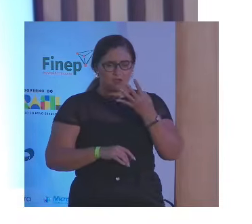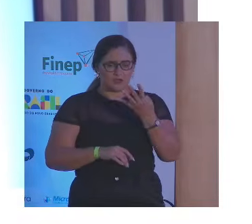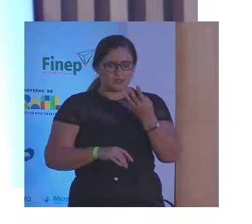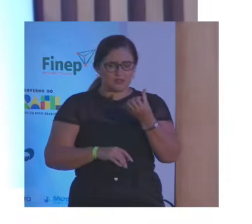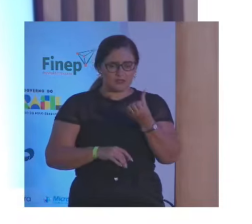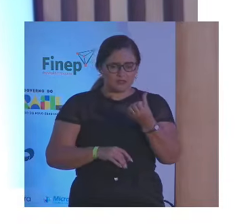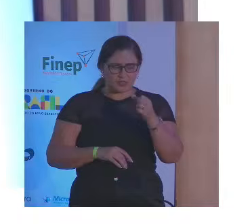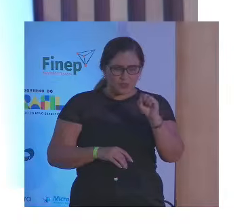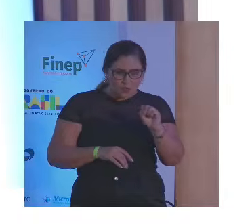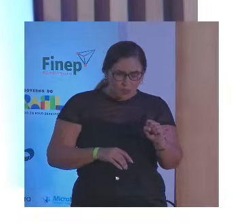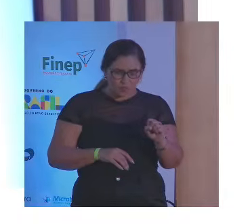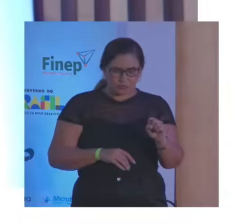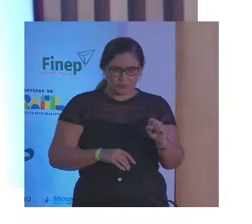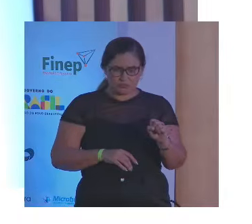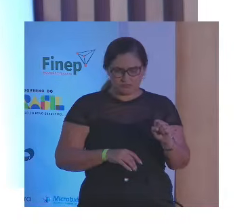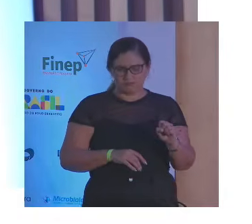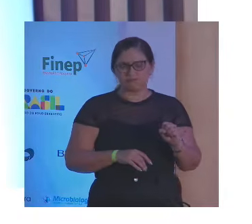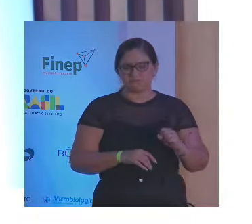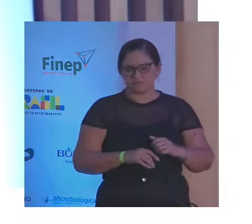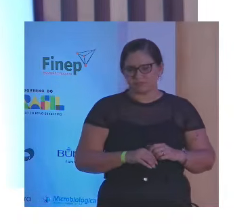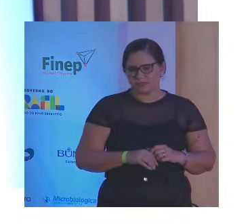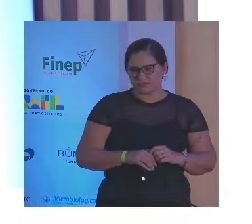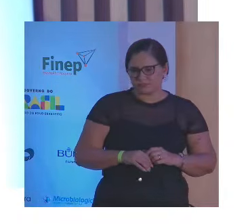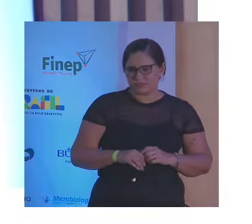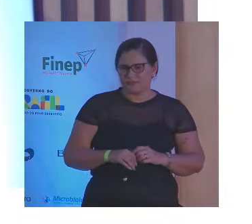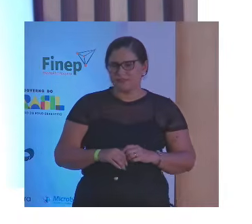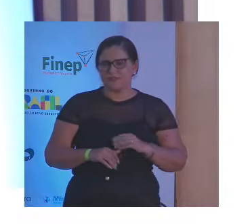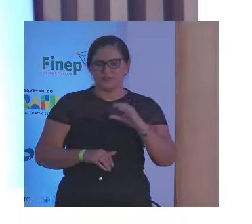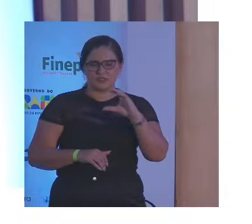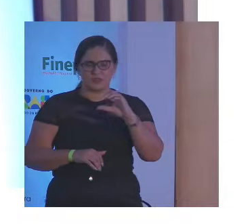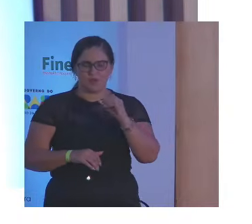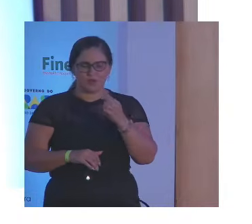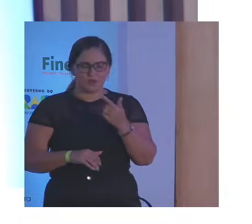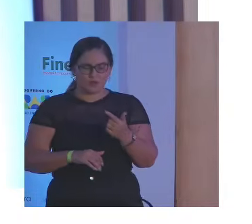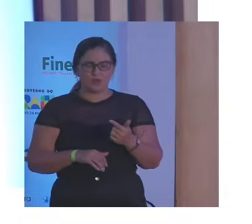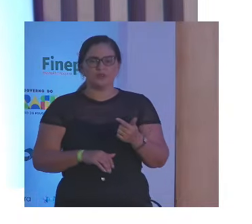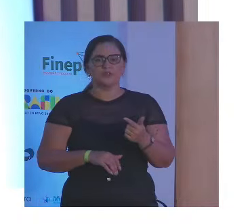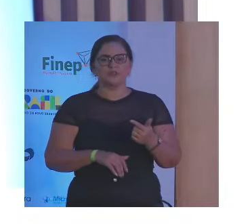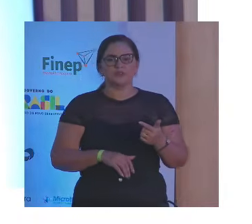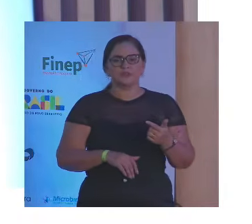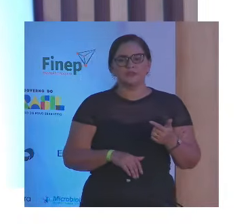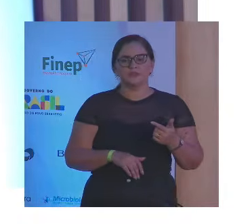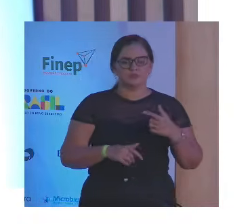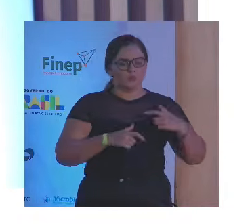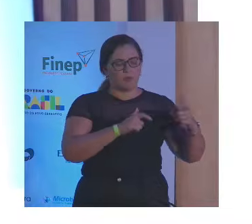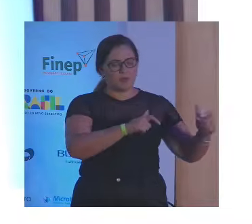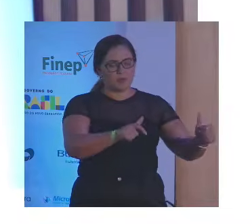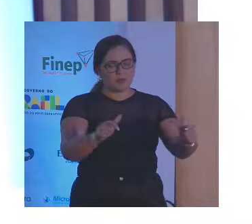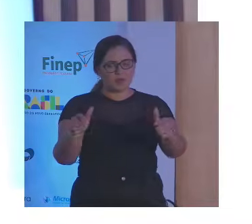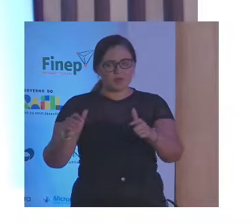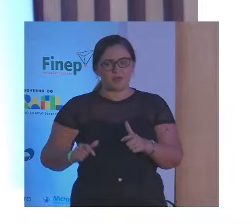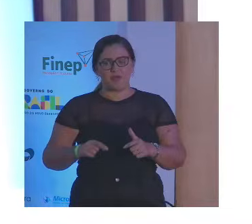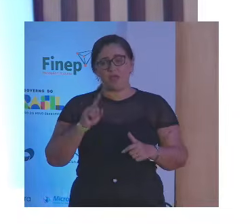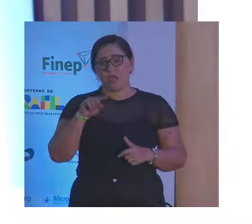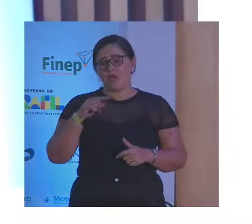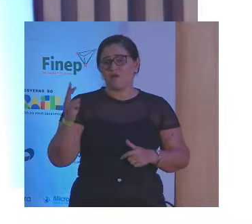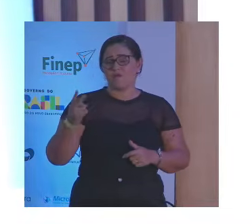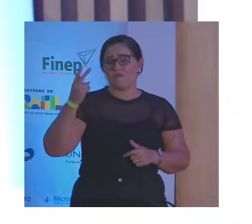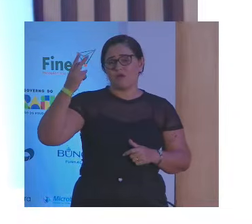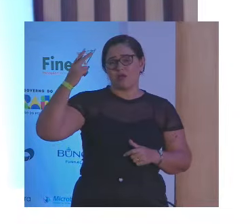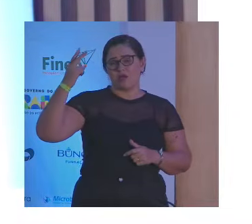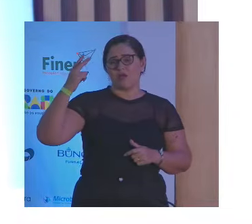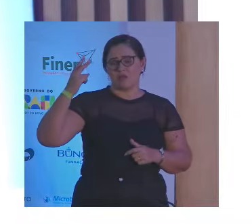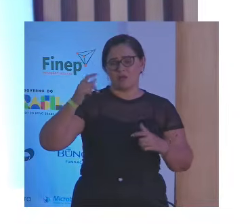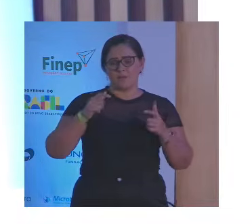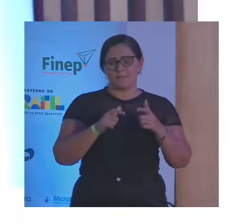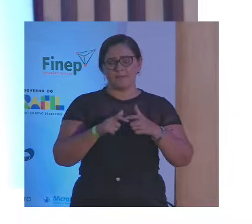468 megagramas de carbono, né, por hectare. E esse é um valor